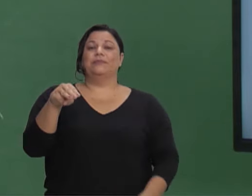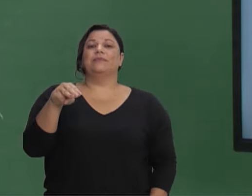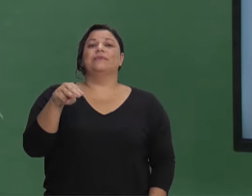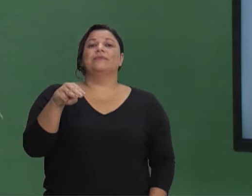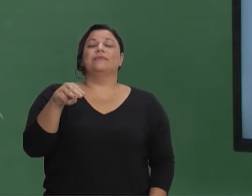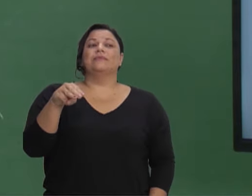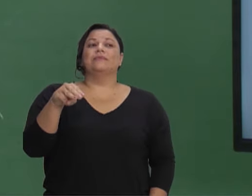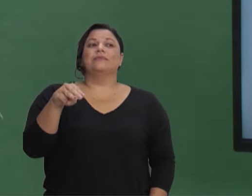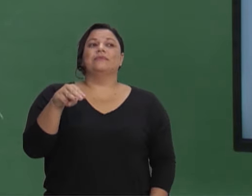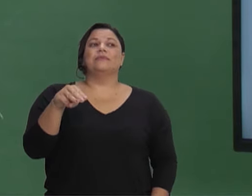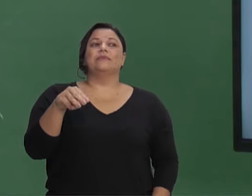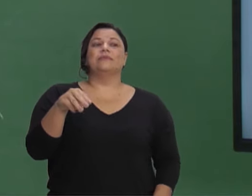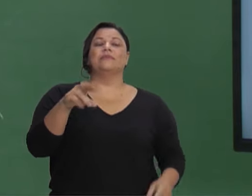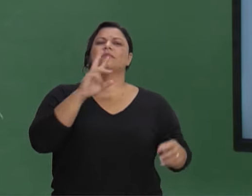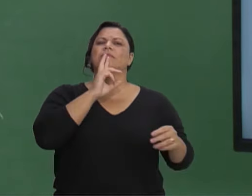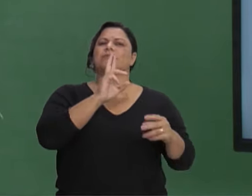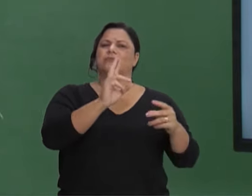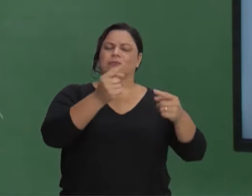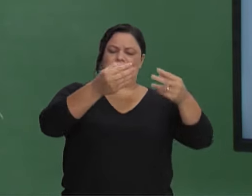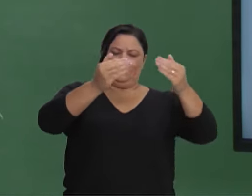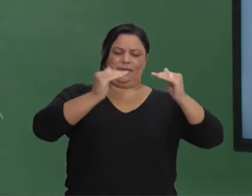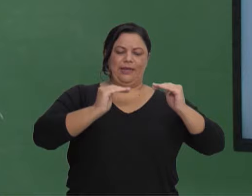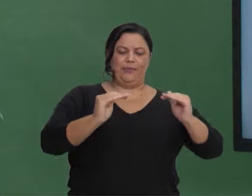Vou ficar com 22